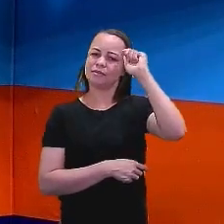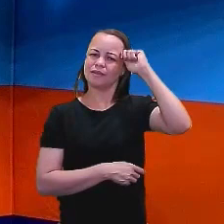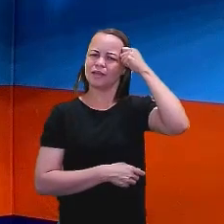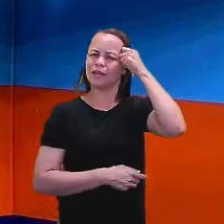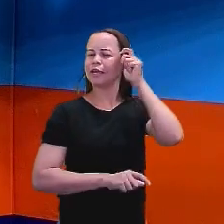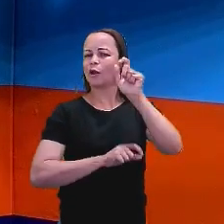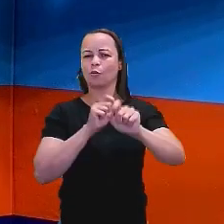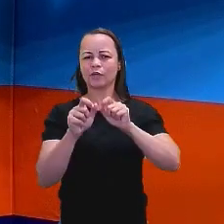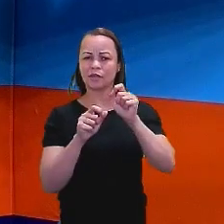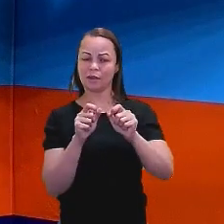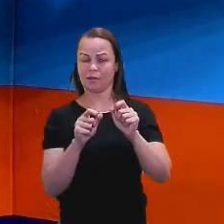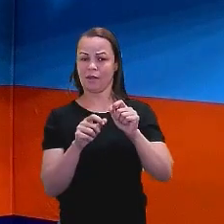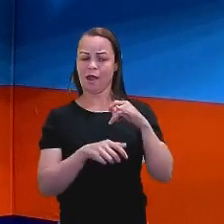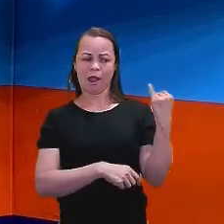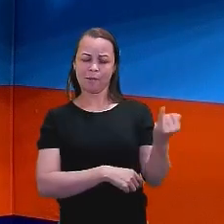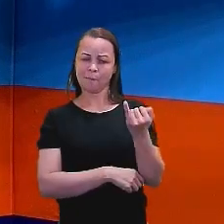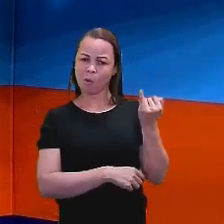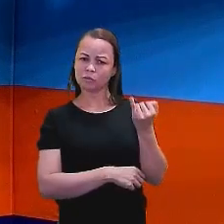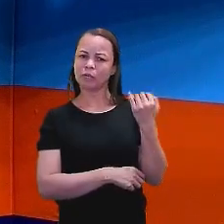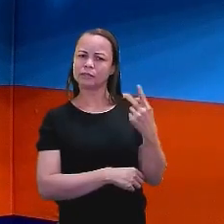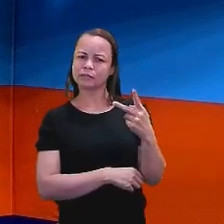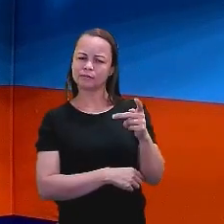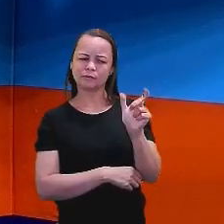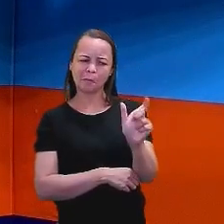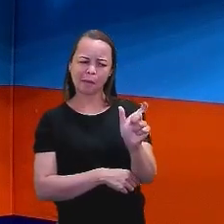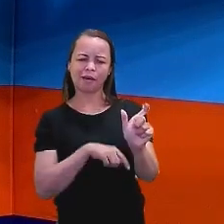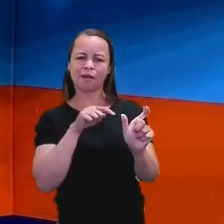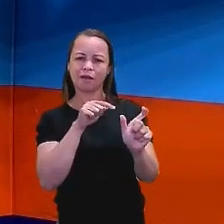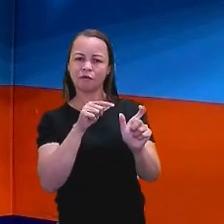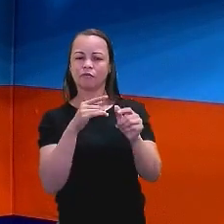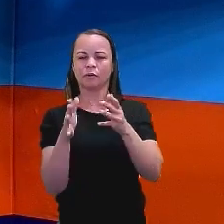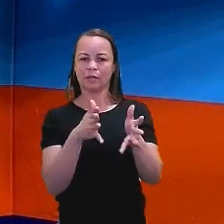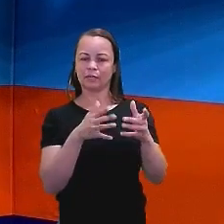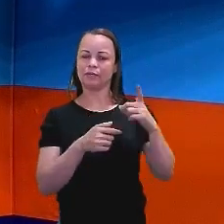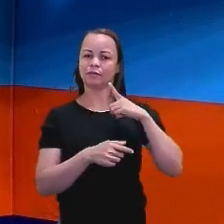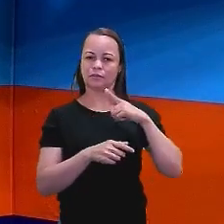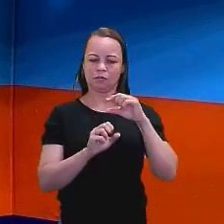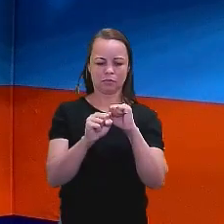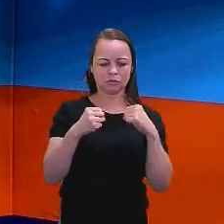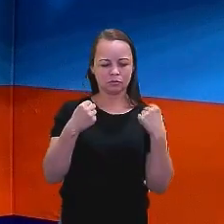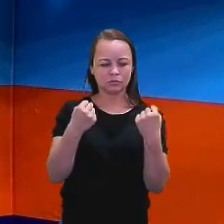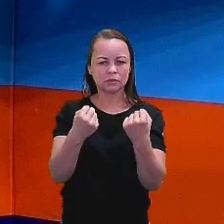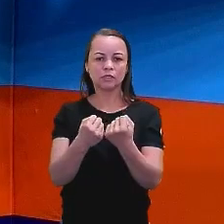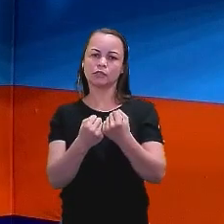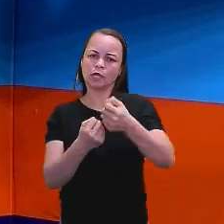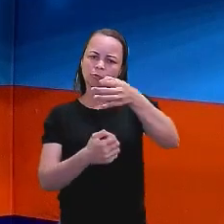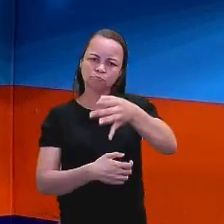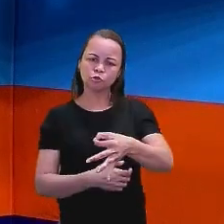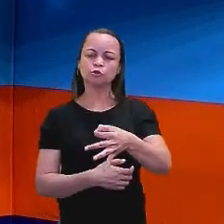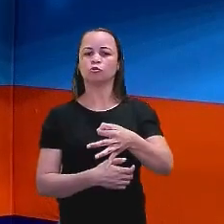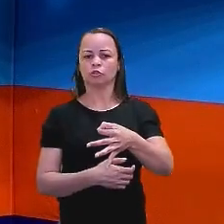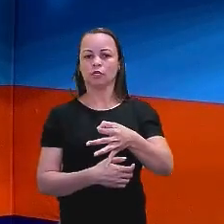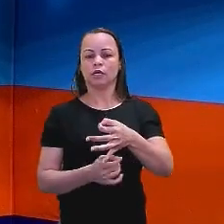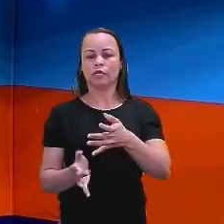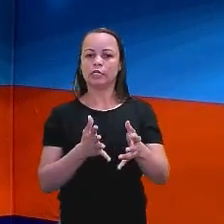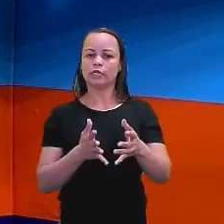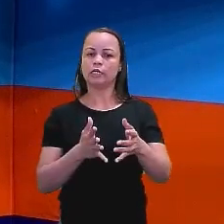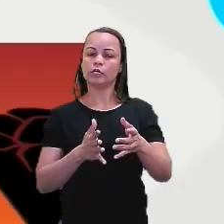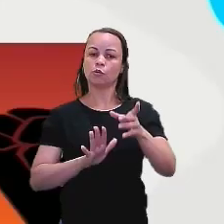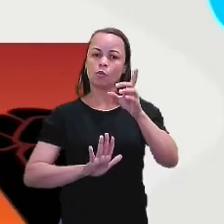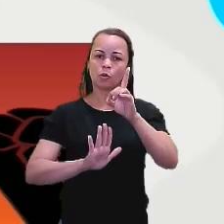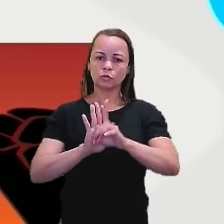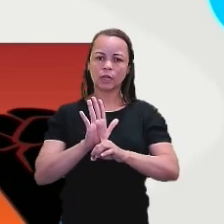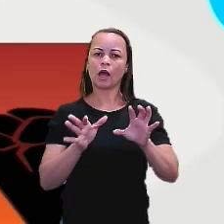disso, para que nós tenhamos uma sociedade mais justa e com igualdade de direito para